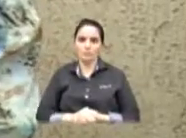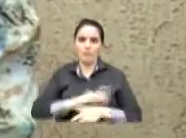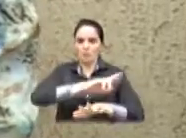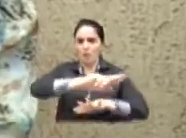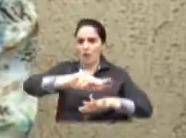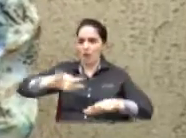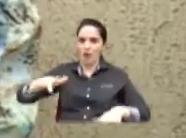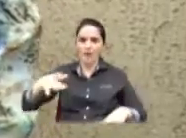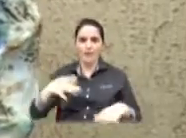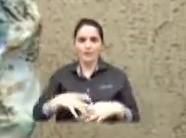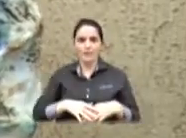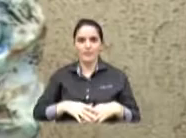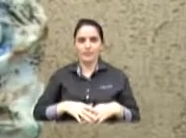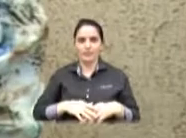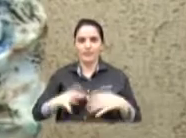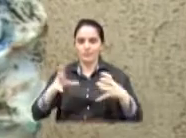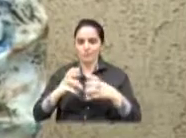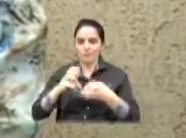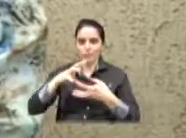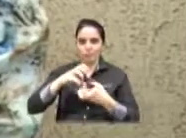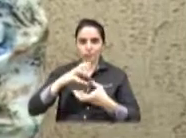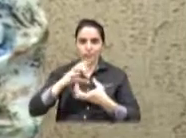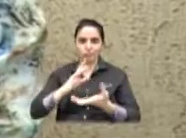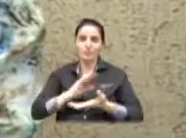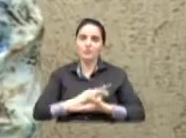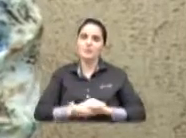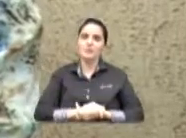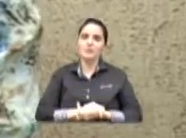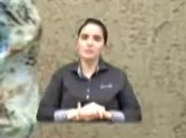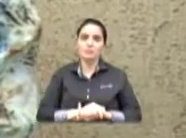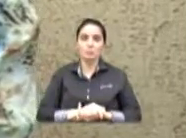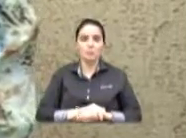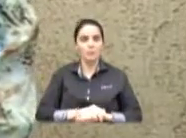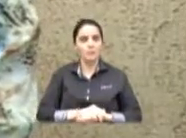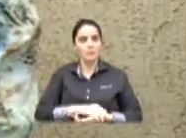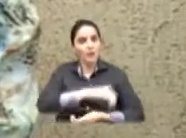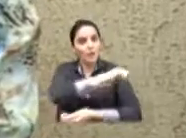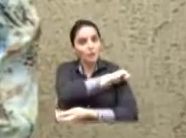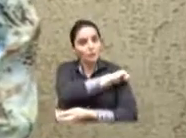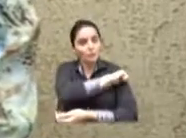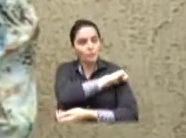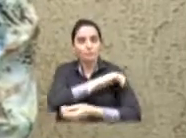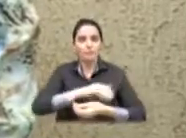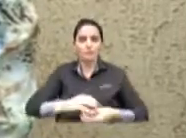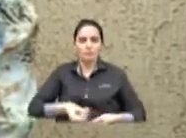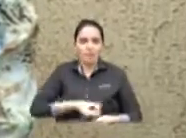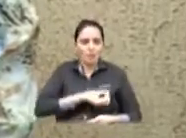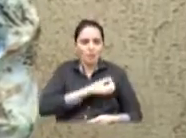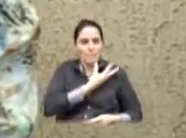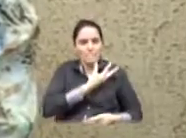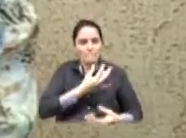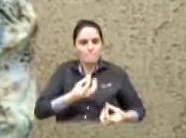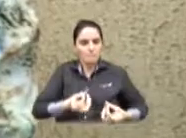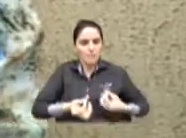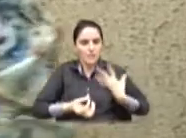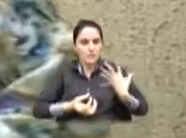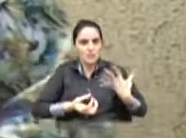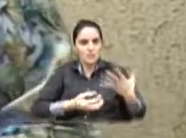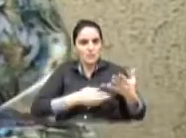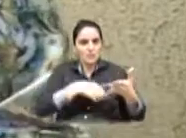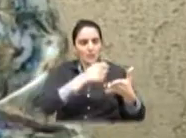e durante esse período os alunos para o trabalho com o teatro poesia texto redação